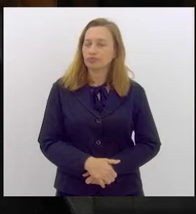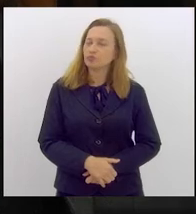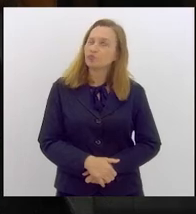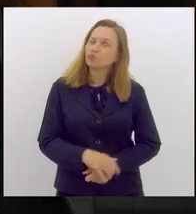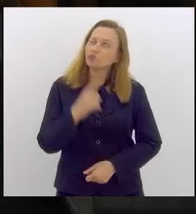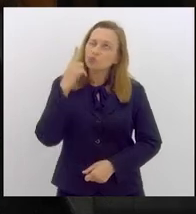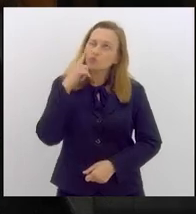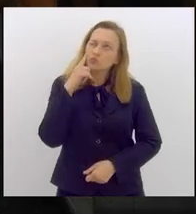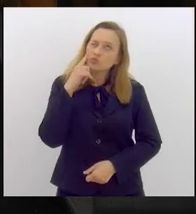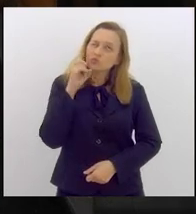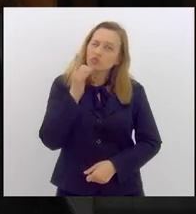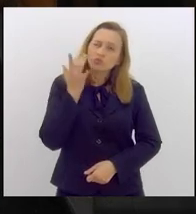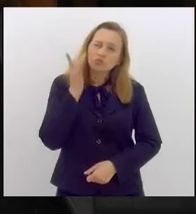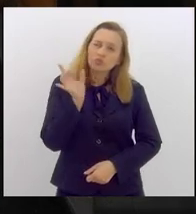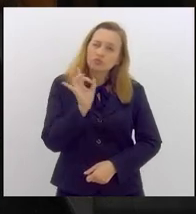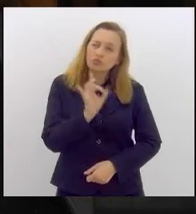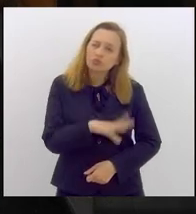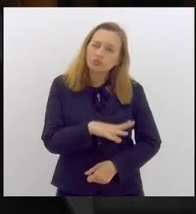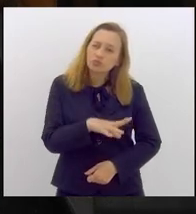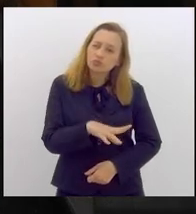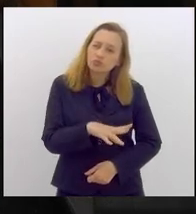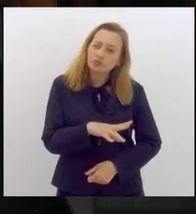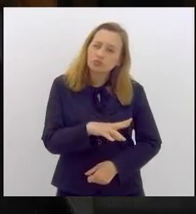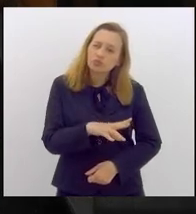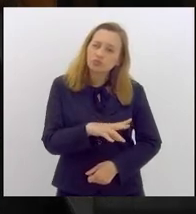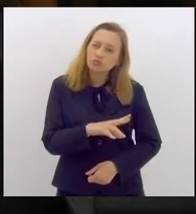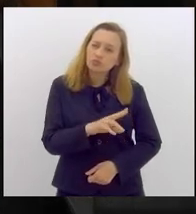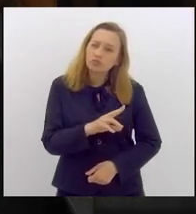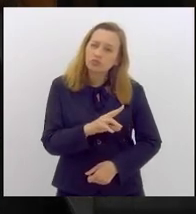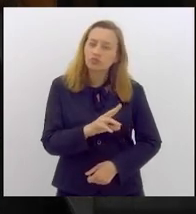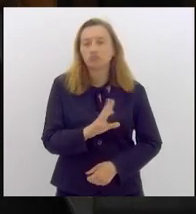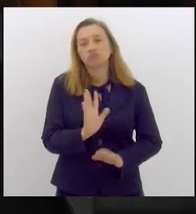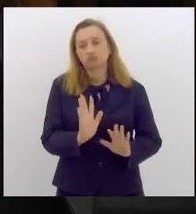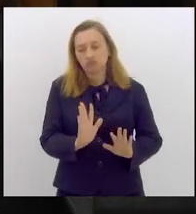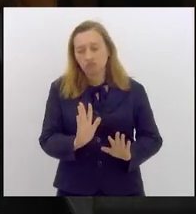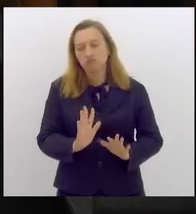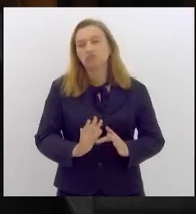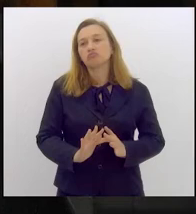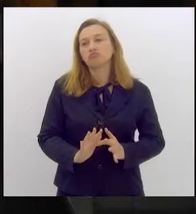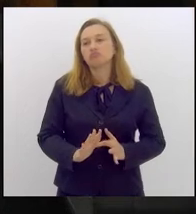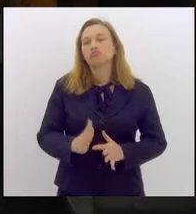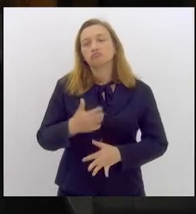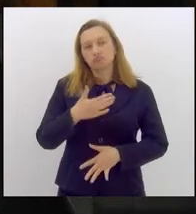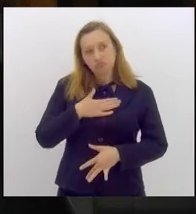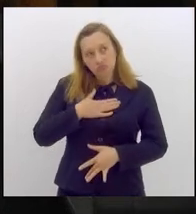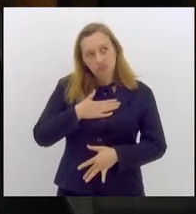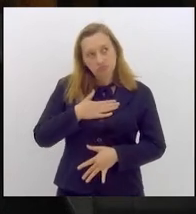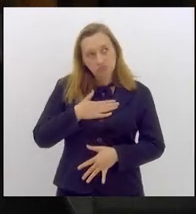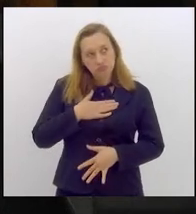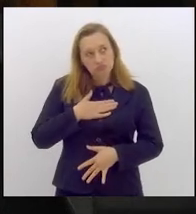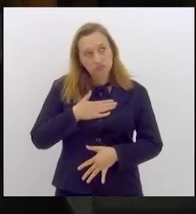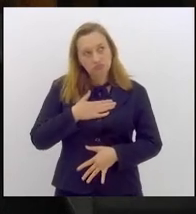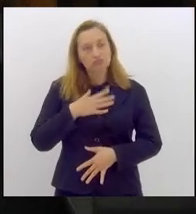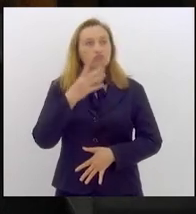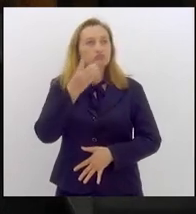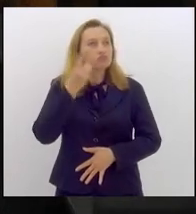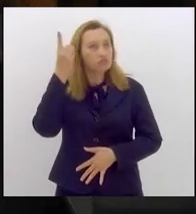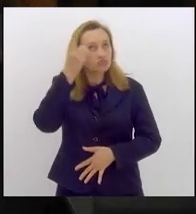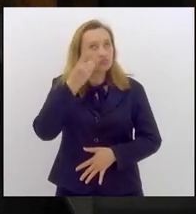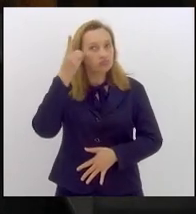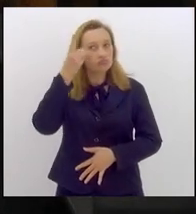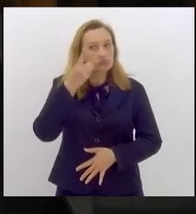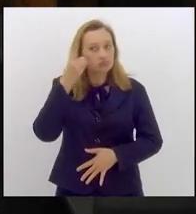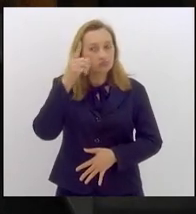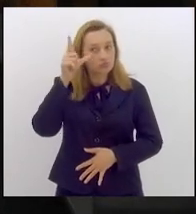Não sei se é o penúltimo ou último projeto de pauta, de minha autoria com a